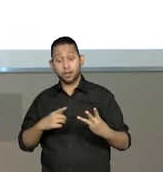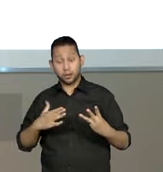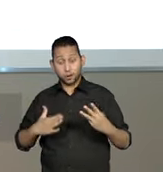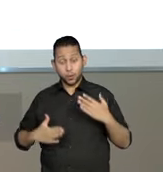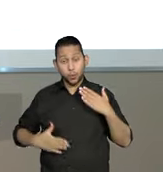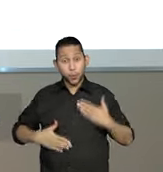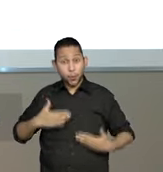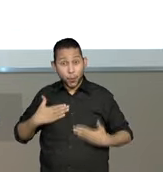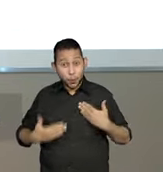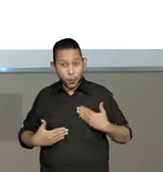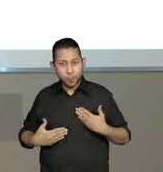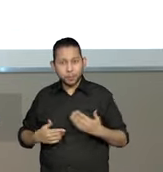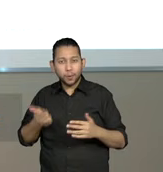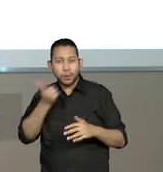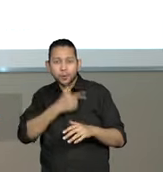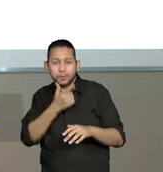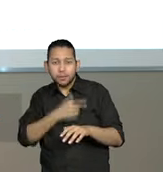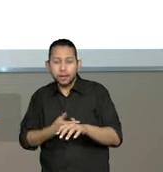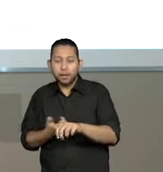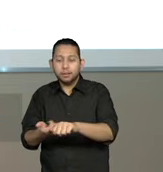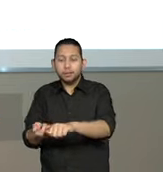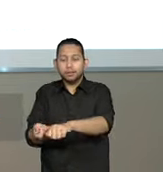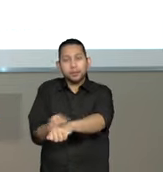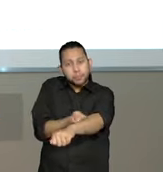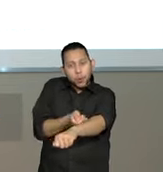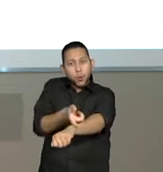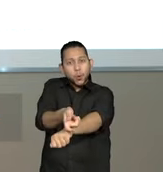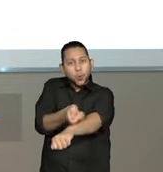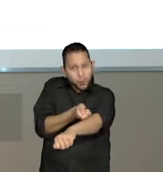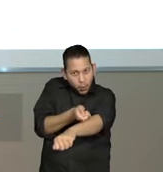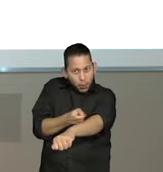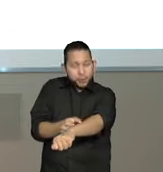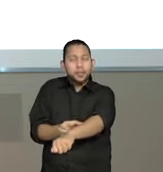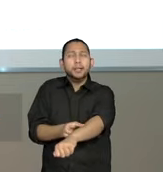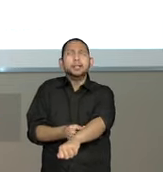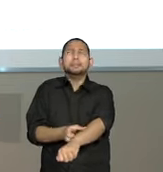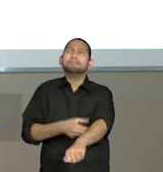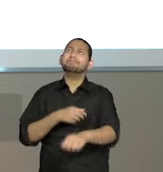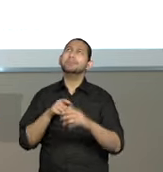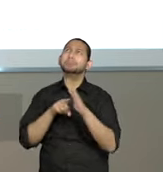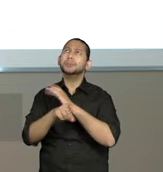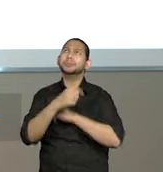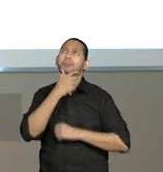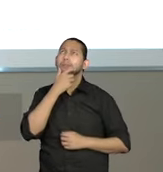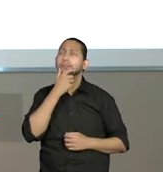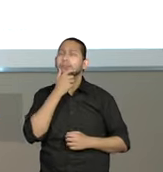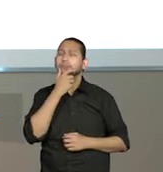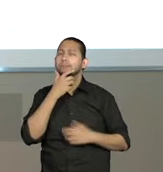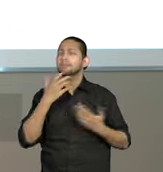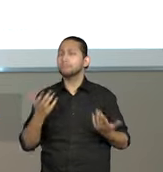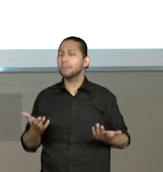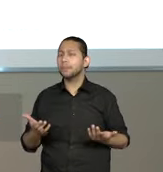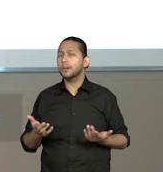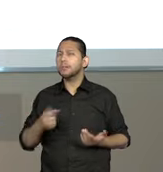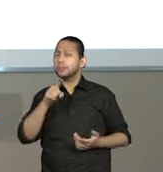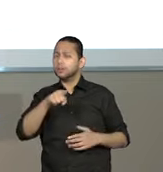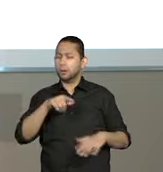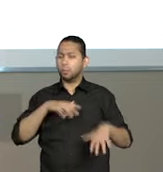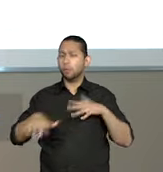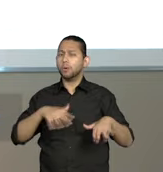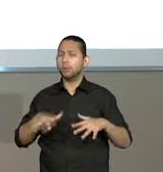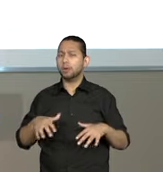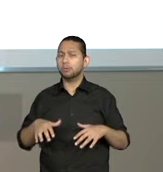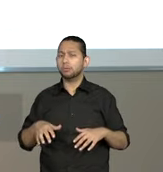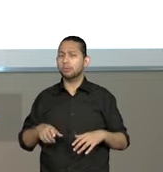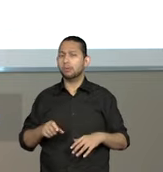estruturas aí que mantêm esses ossos no lugar, mas quem manda a gente fazer o movimento? Quem é